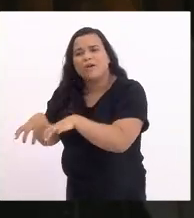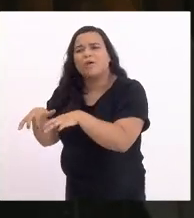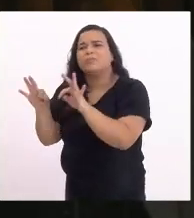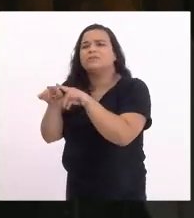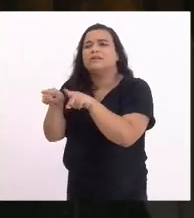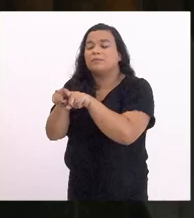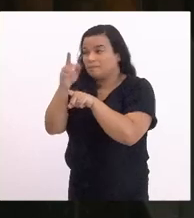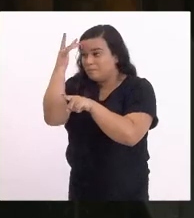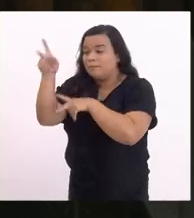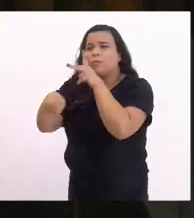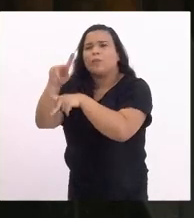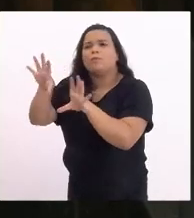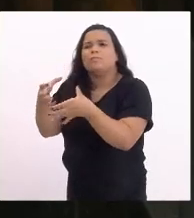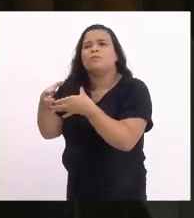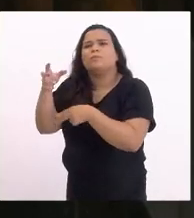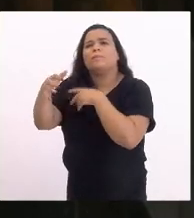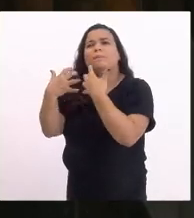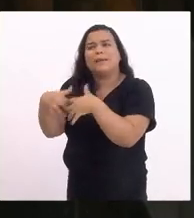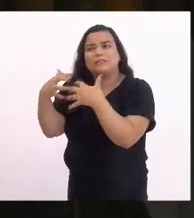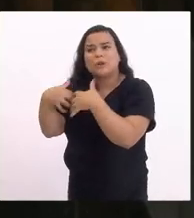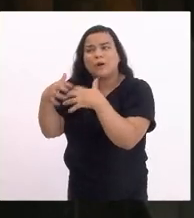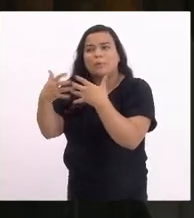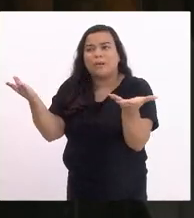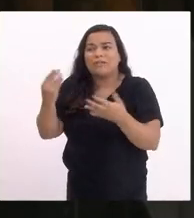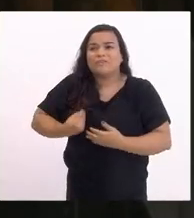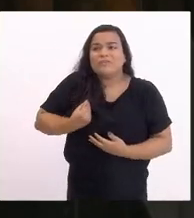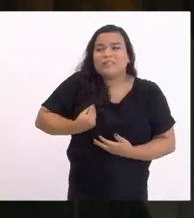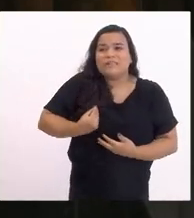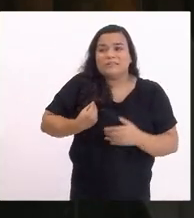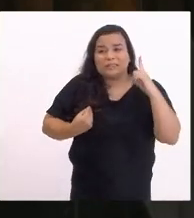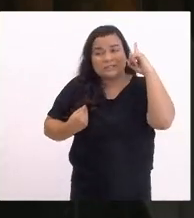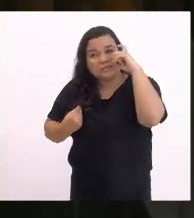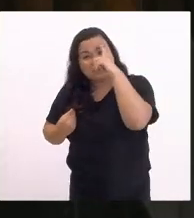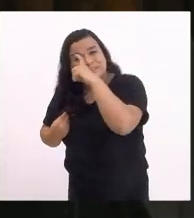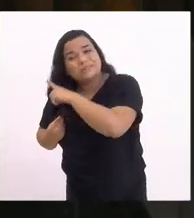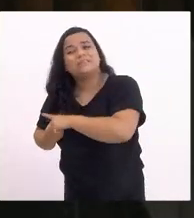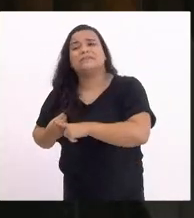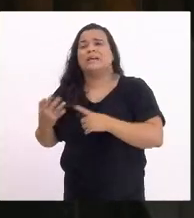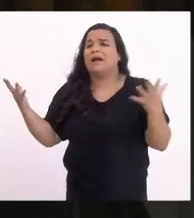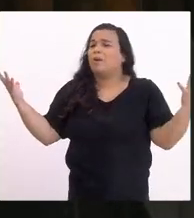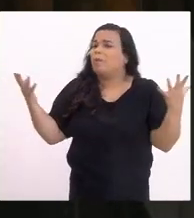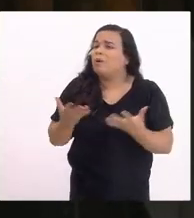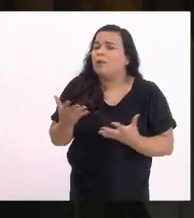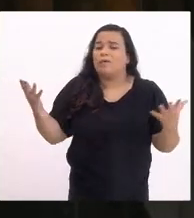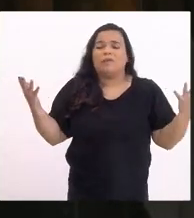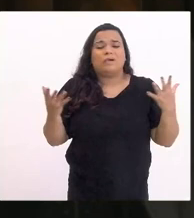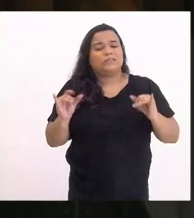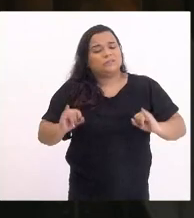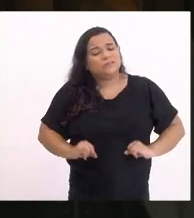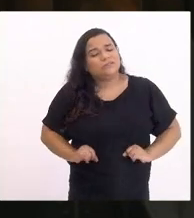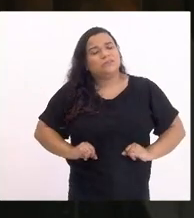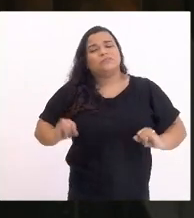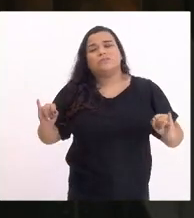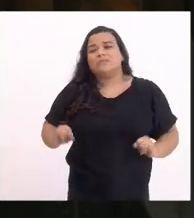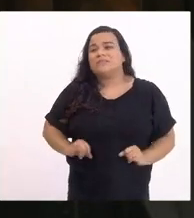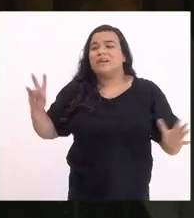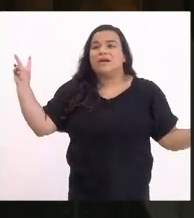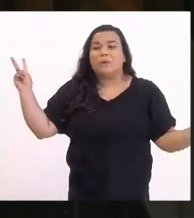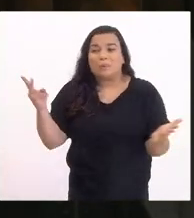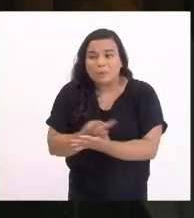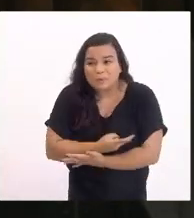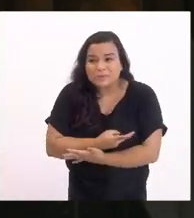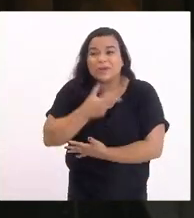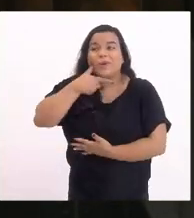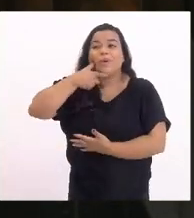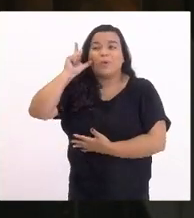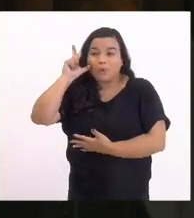de Petrópolis, que está vivendo um momento de grande dificuldade, onde aquela tragédia que